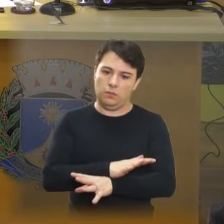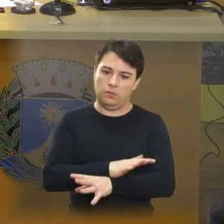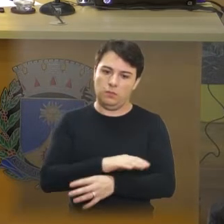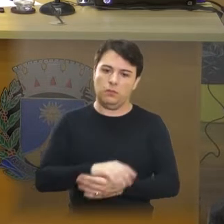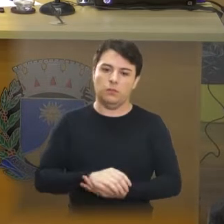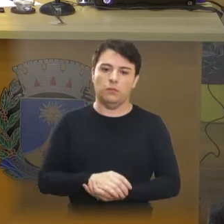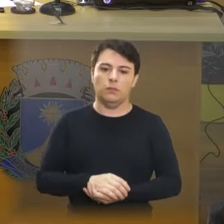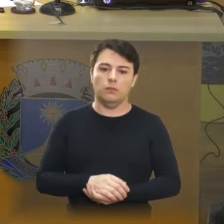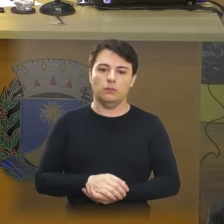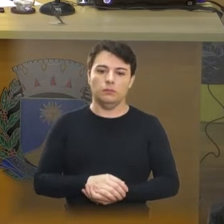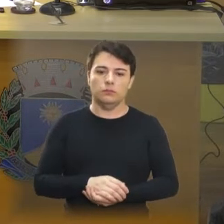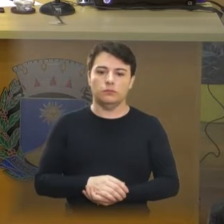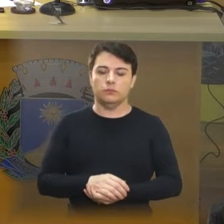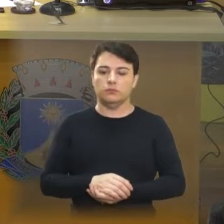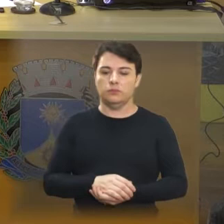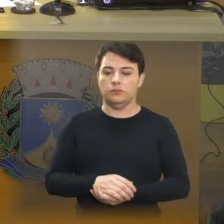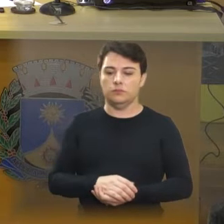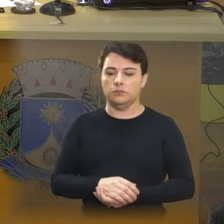falando...